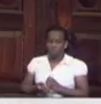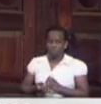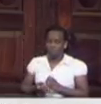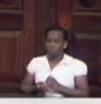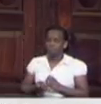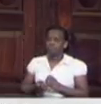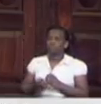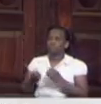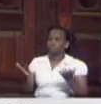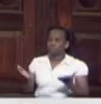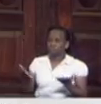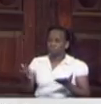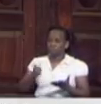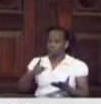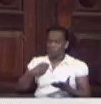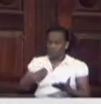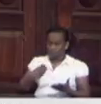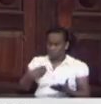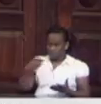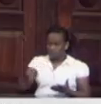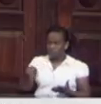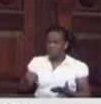E hoje nós estamos aqui